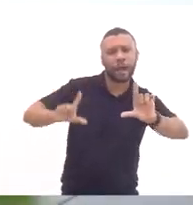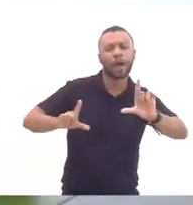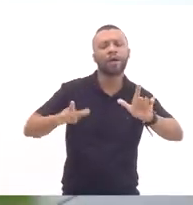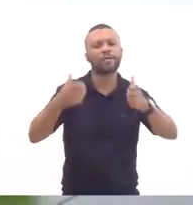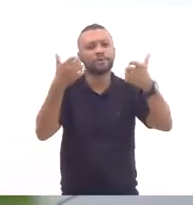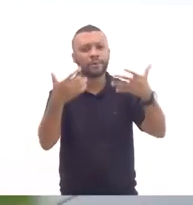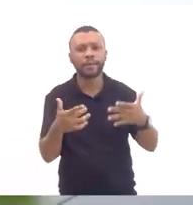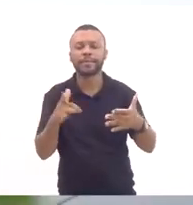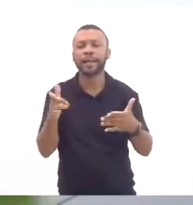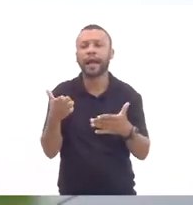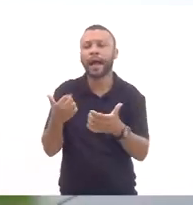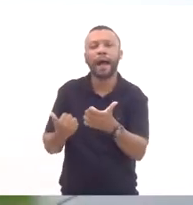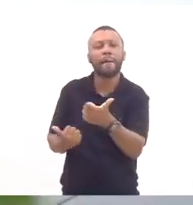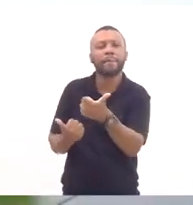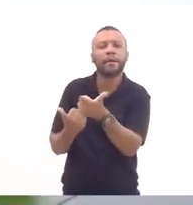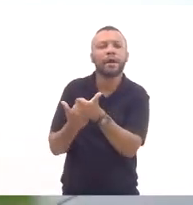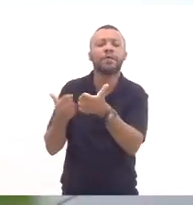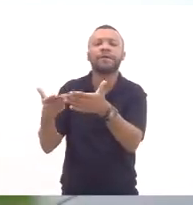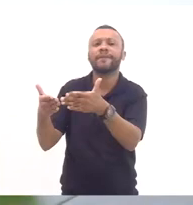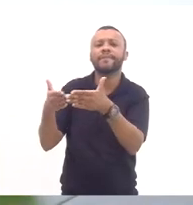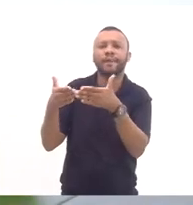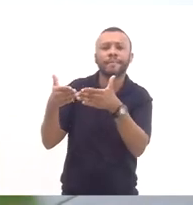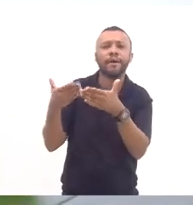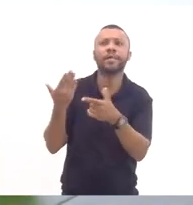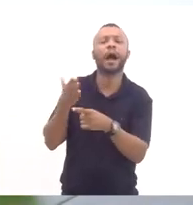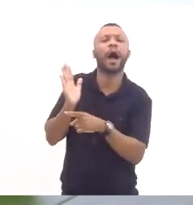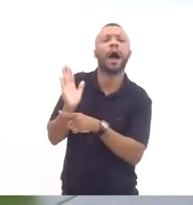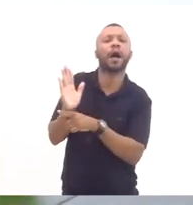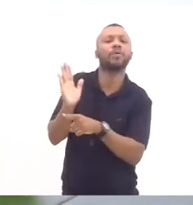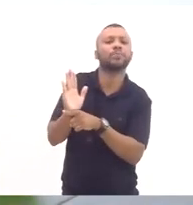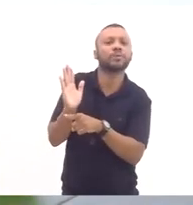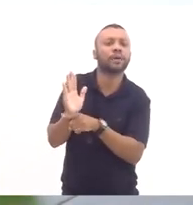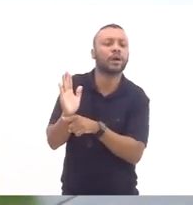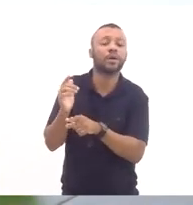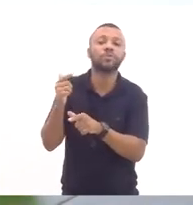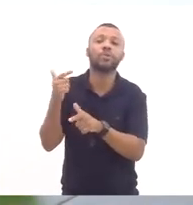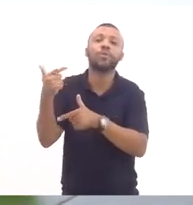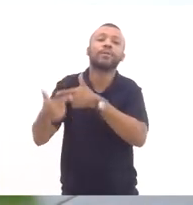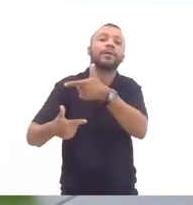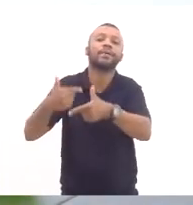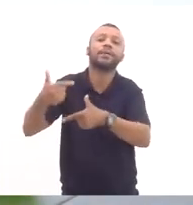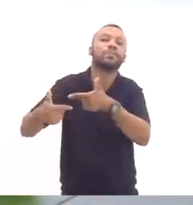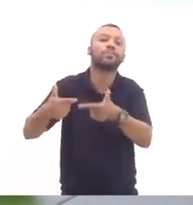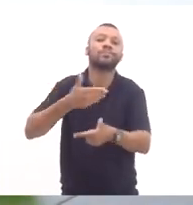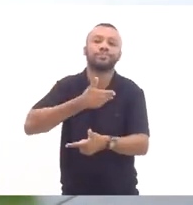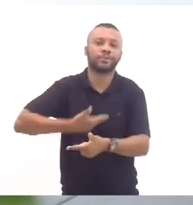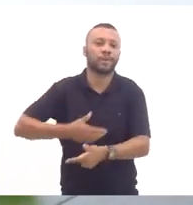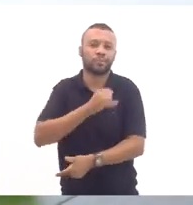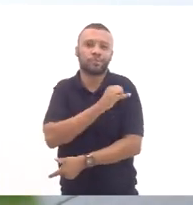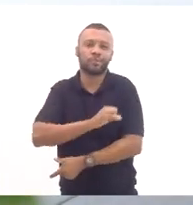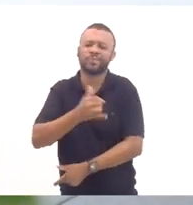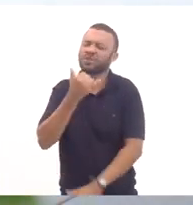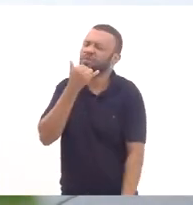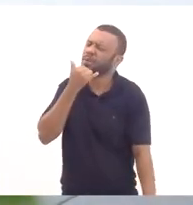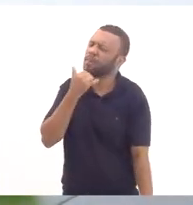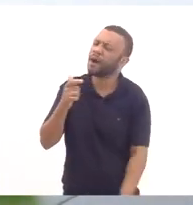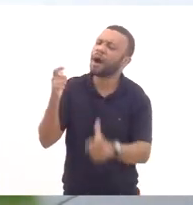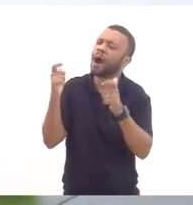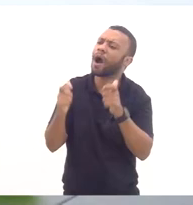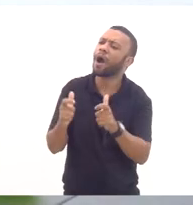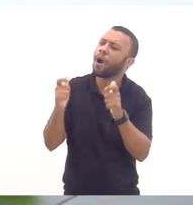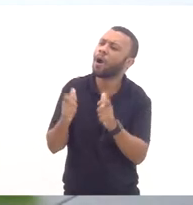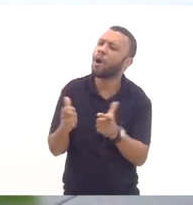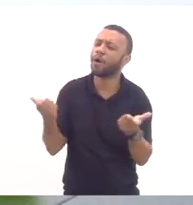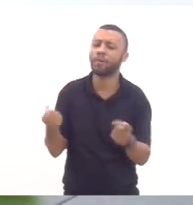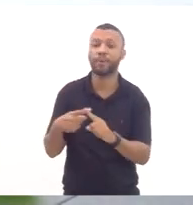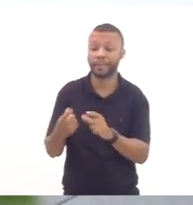fazendo favores, não favores, está ajudando o trabalho, o trabalhador no estado do Rio de Janeiro. Eu queria saber aonde, porque não